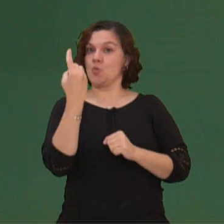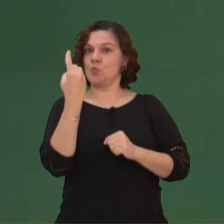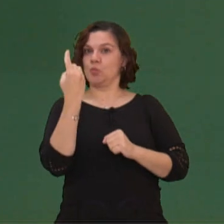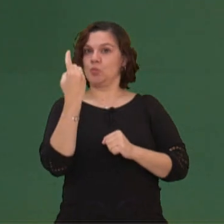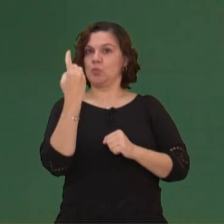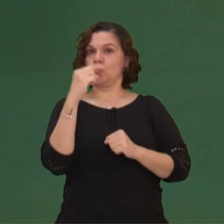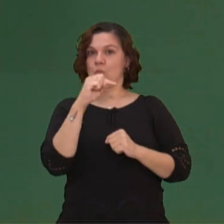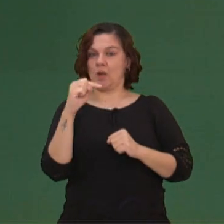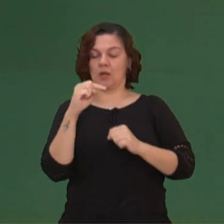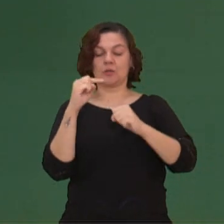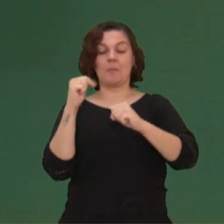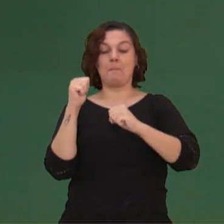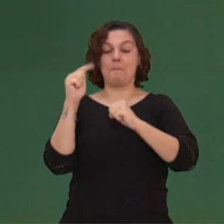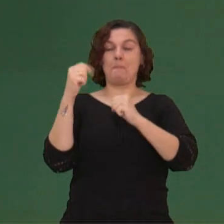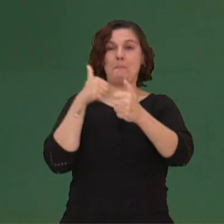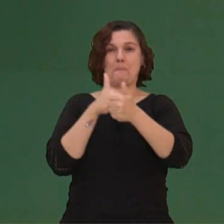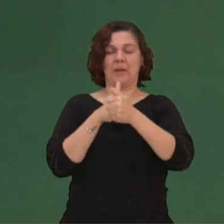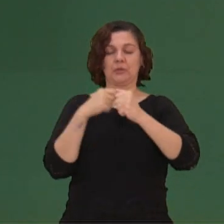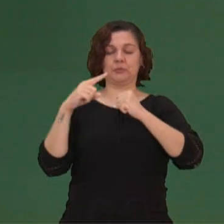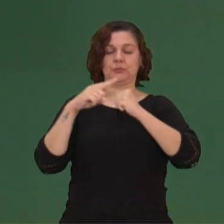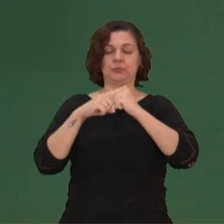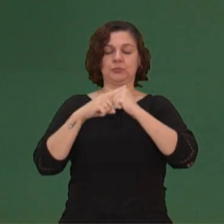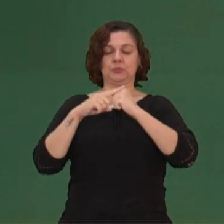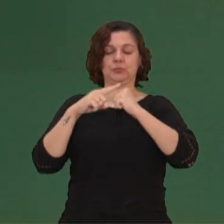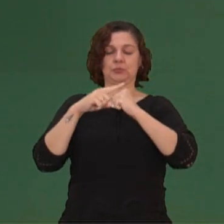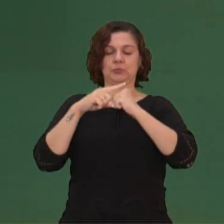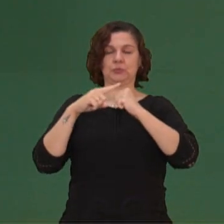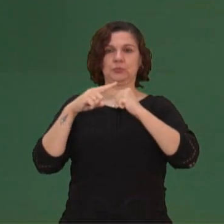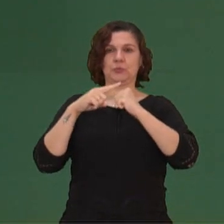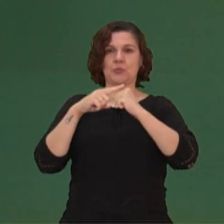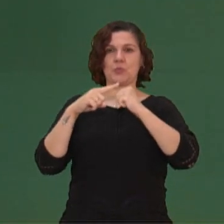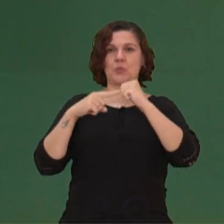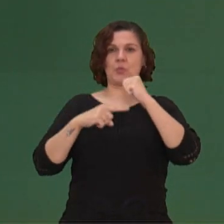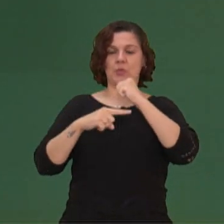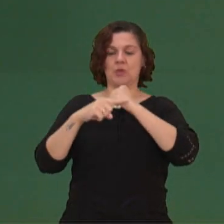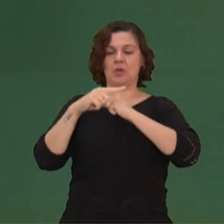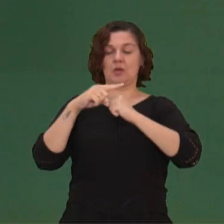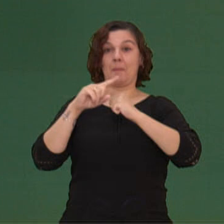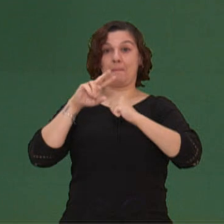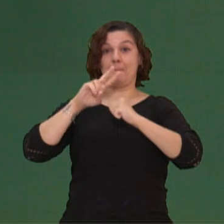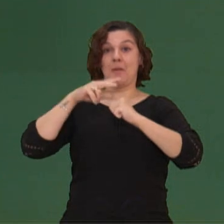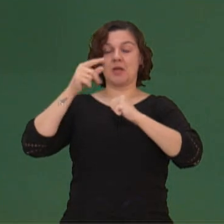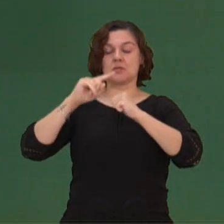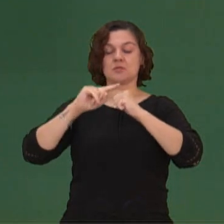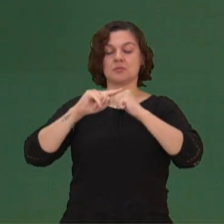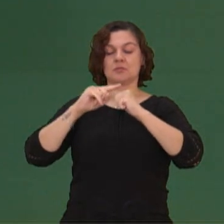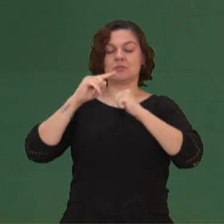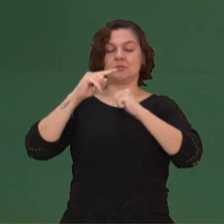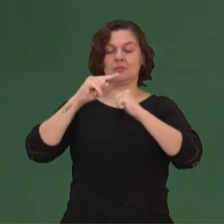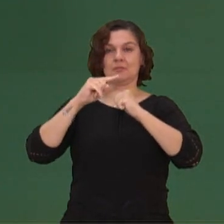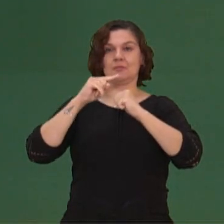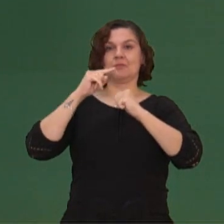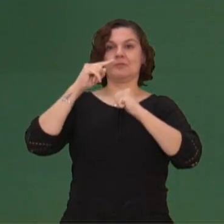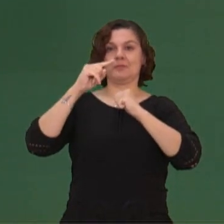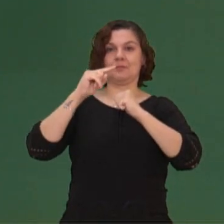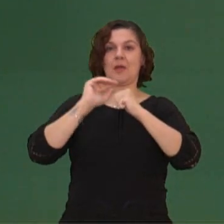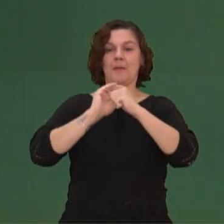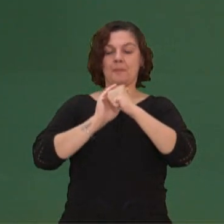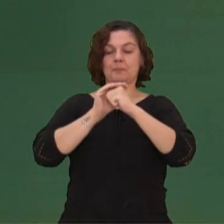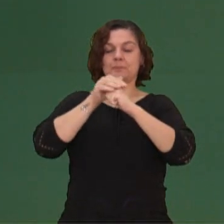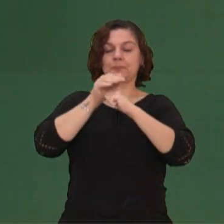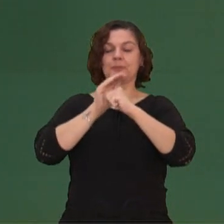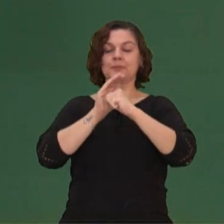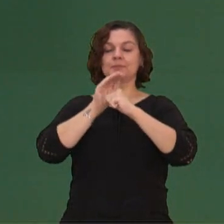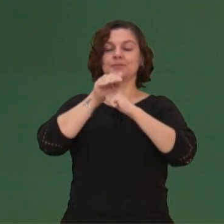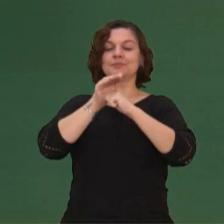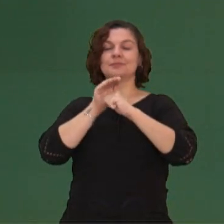ele vai estar bem perto do núcleo. Conforme vai aumentando a quantidade de elétrons, vão preenchendo as camadas mais distantes